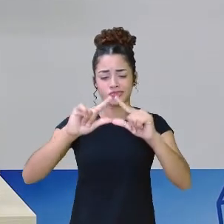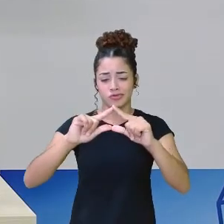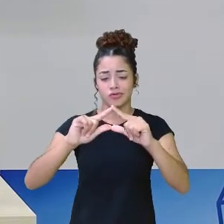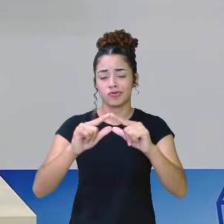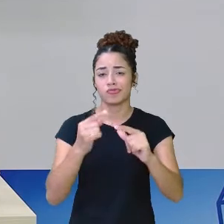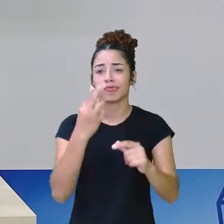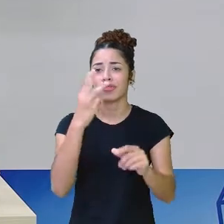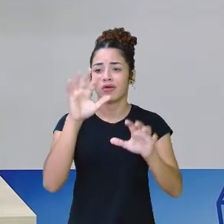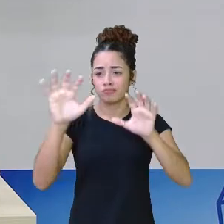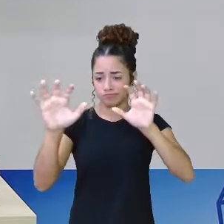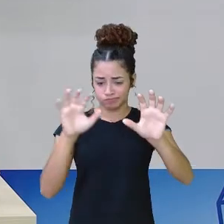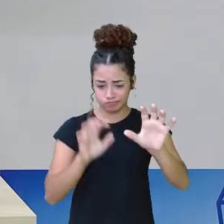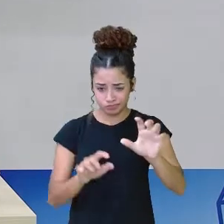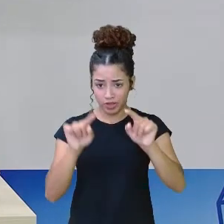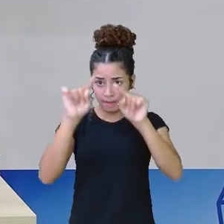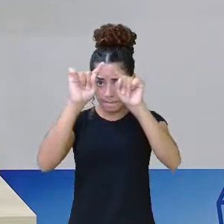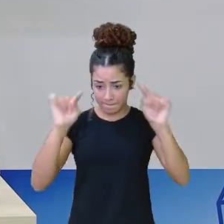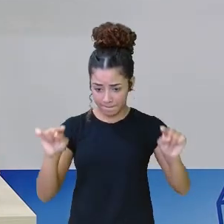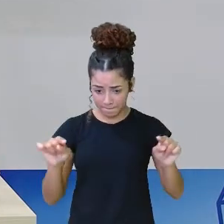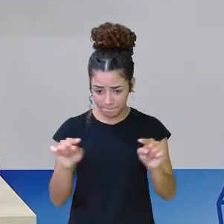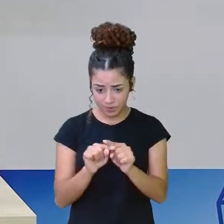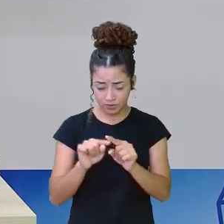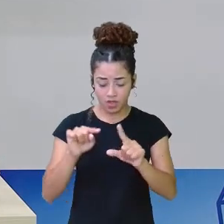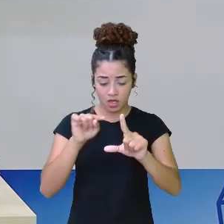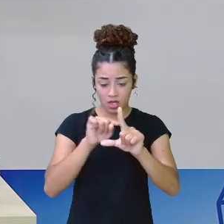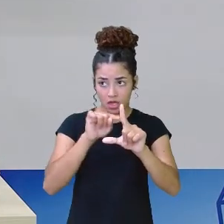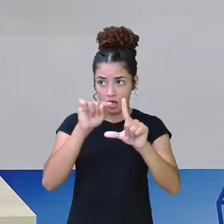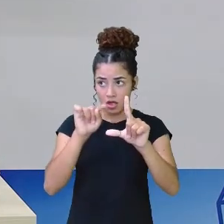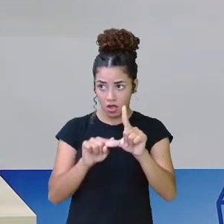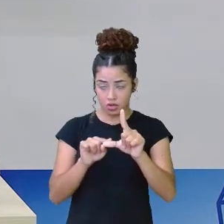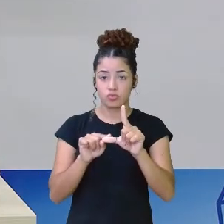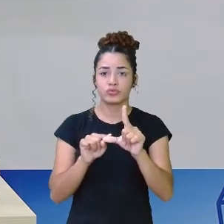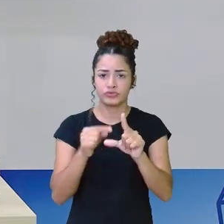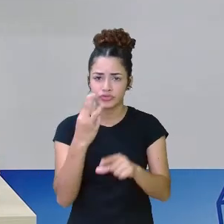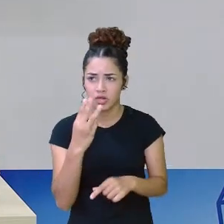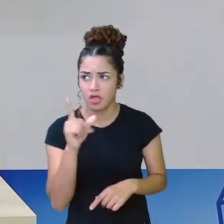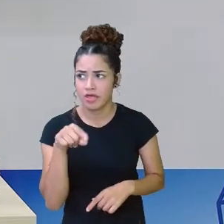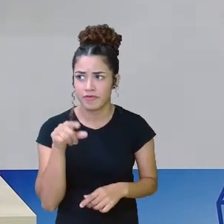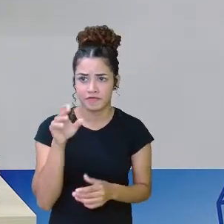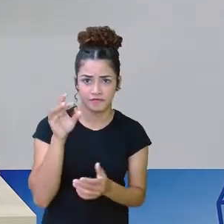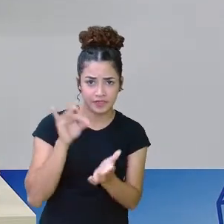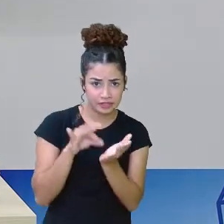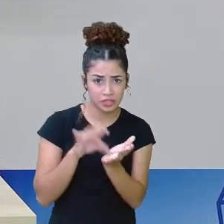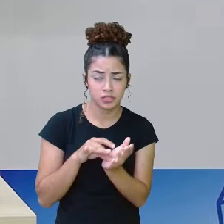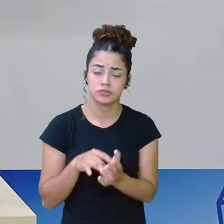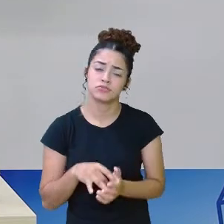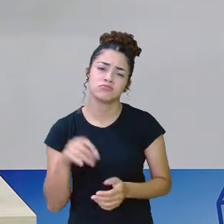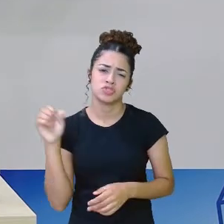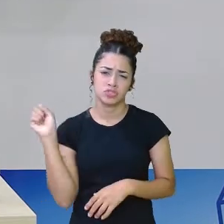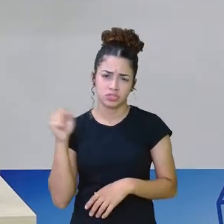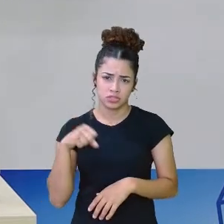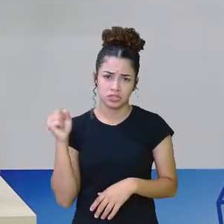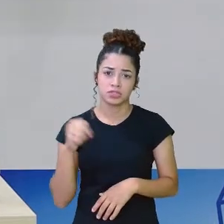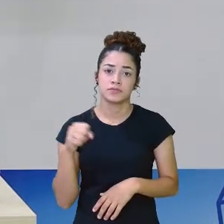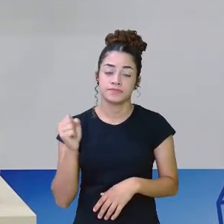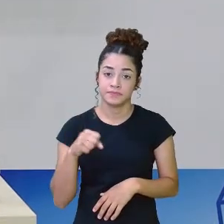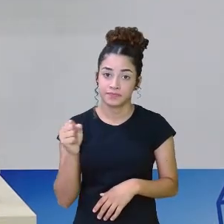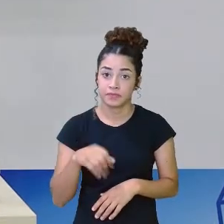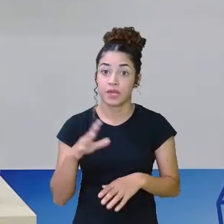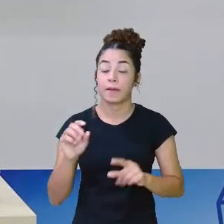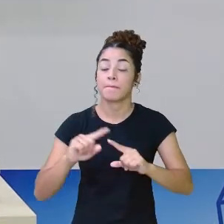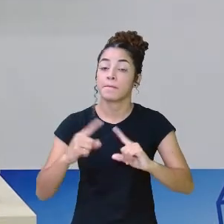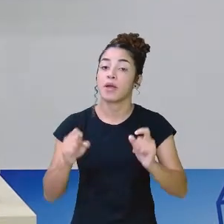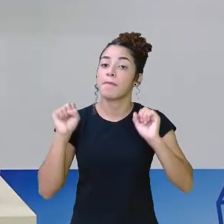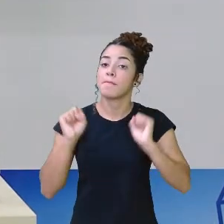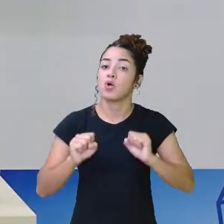3 vértices e 3 ângulos. É verdade? É verdade. Esses ângulos podem variar.